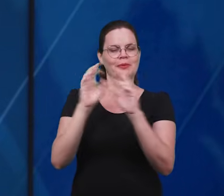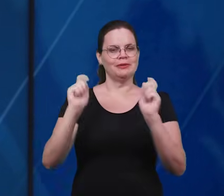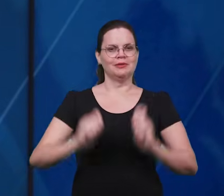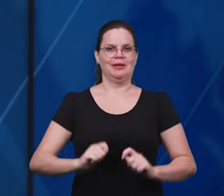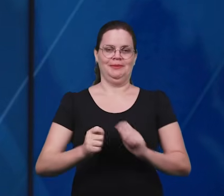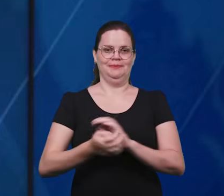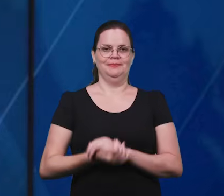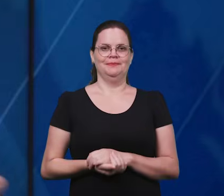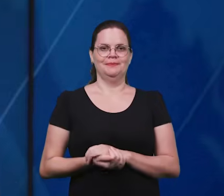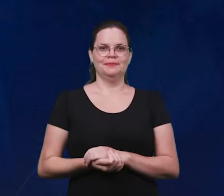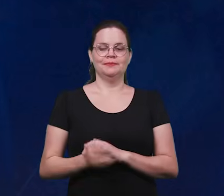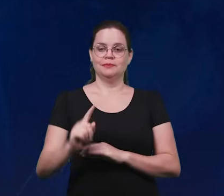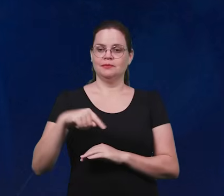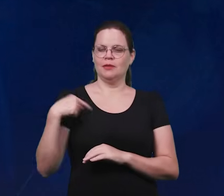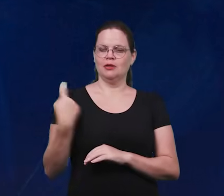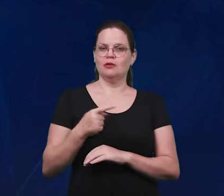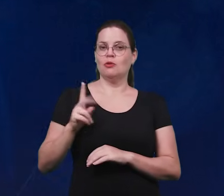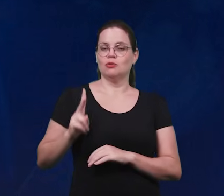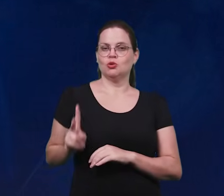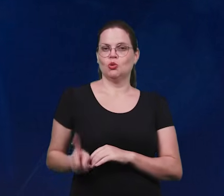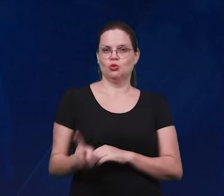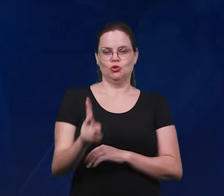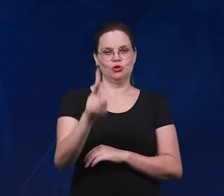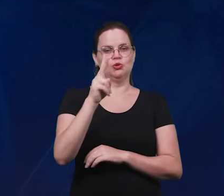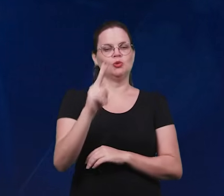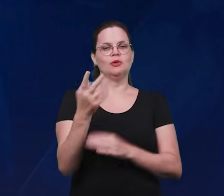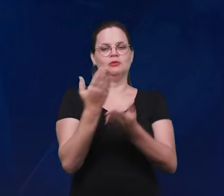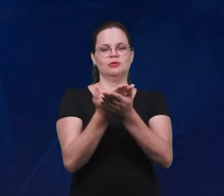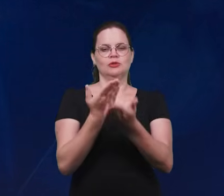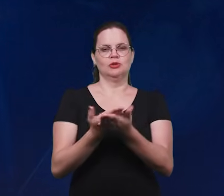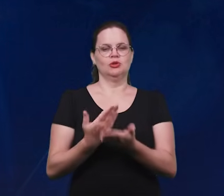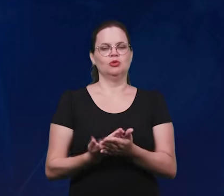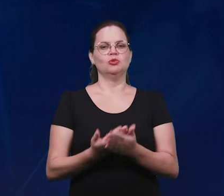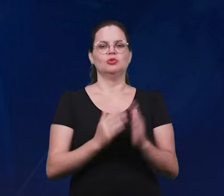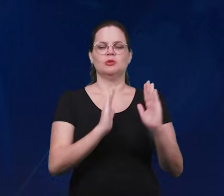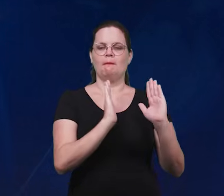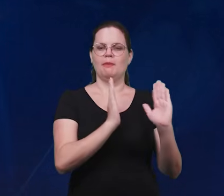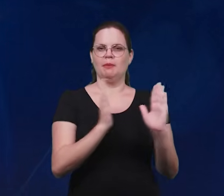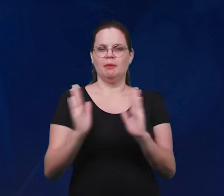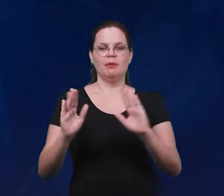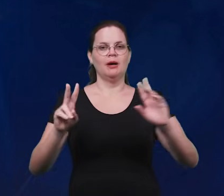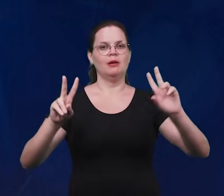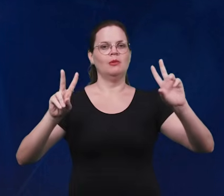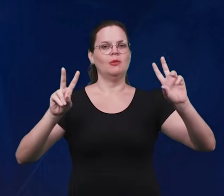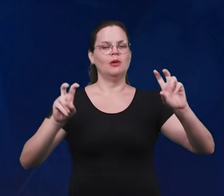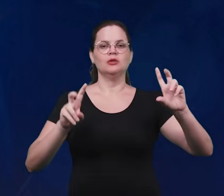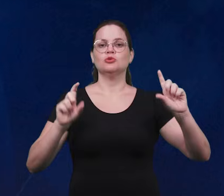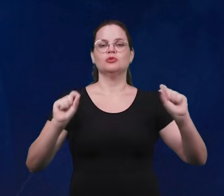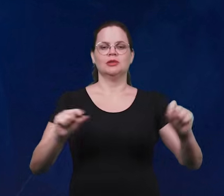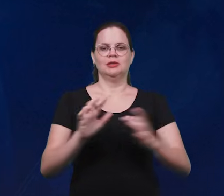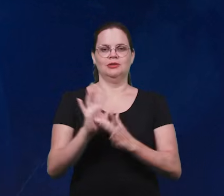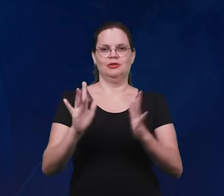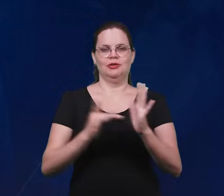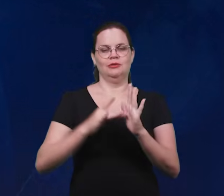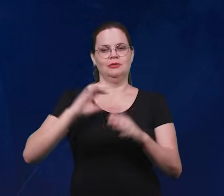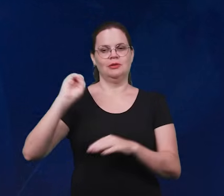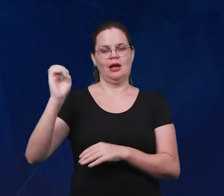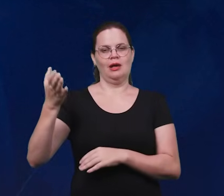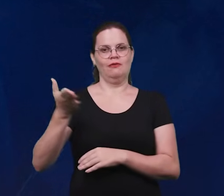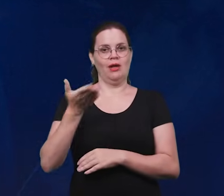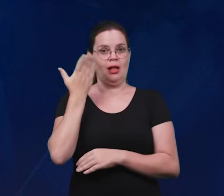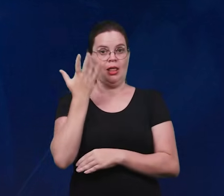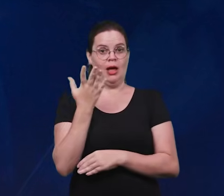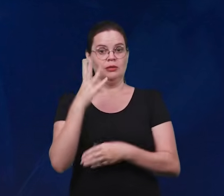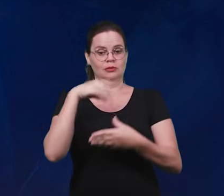Deus. Estamos dando prosseguimento a uma série de estudos sobre Jesus Cristo revelado em toda a